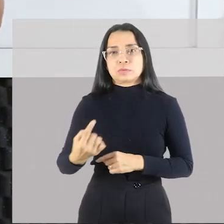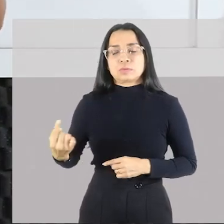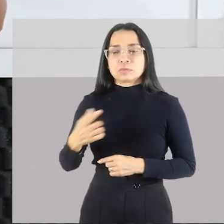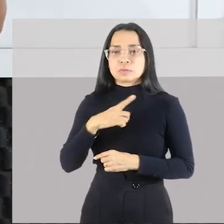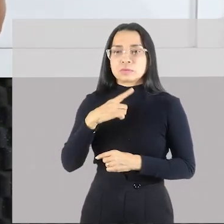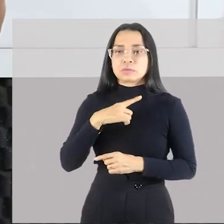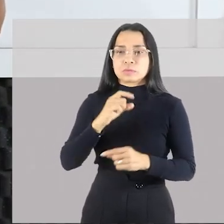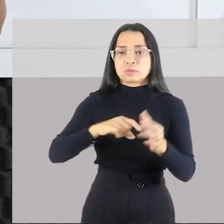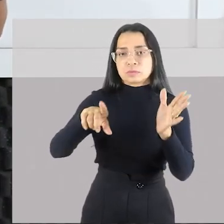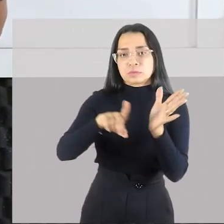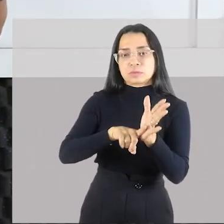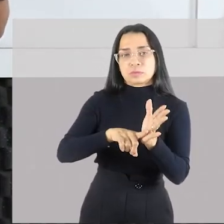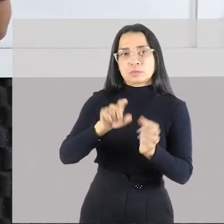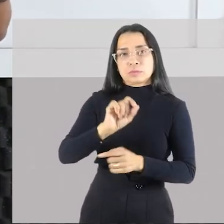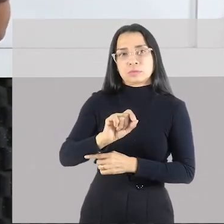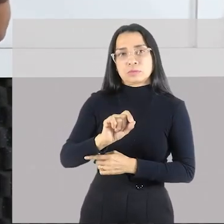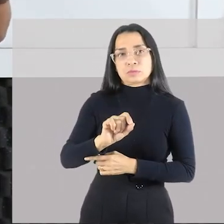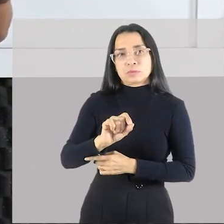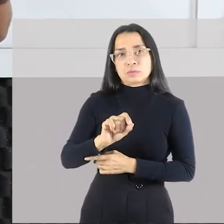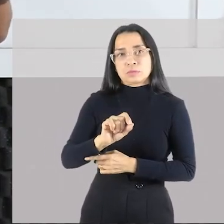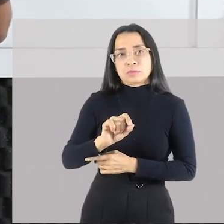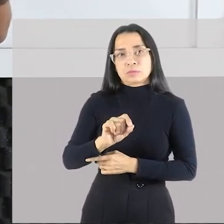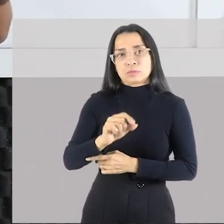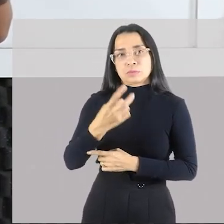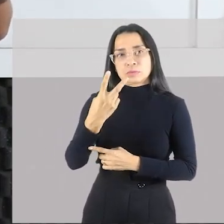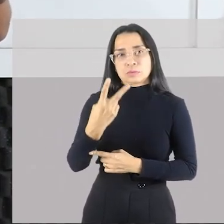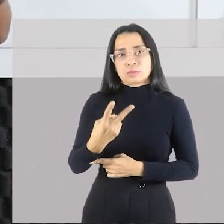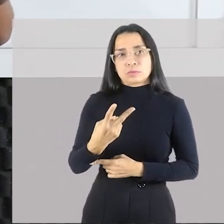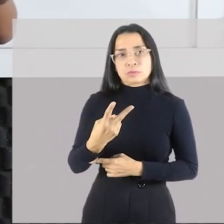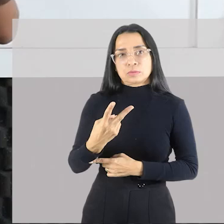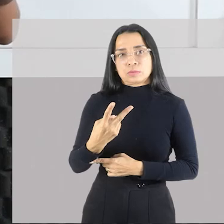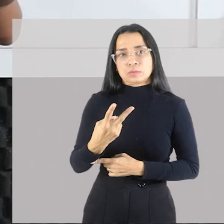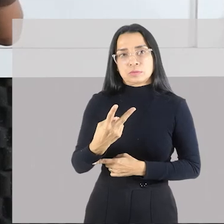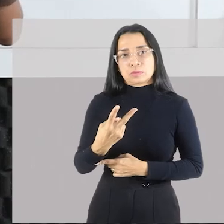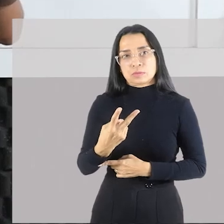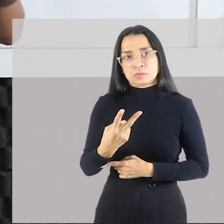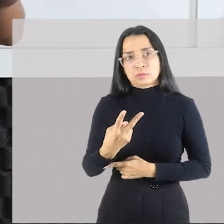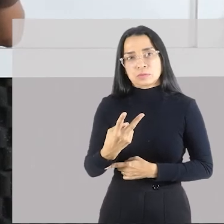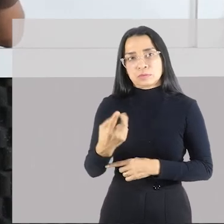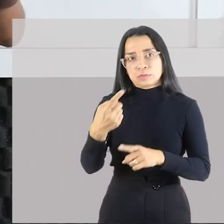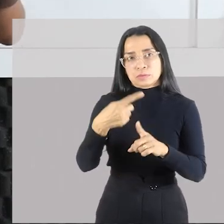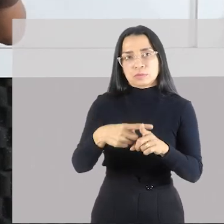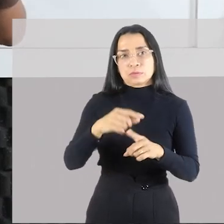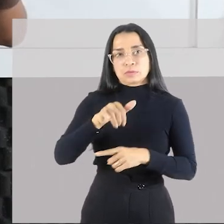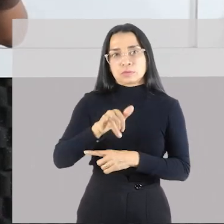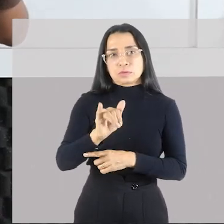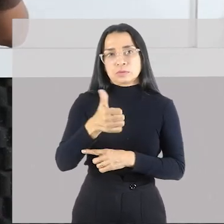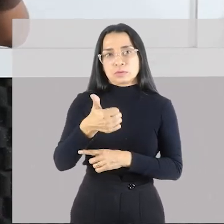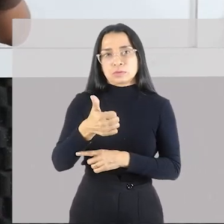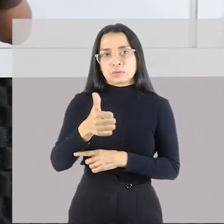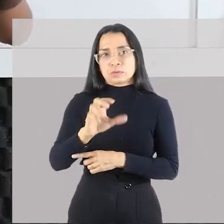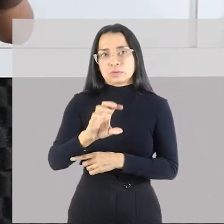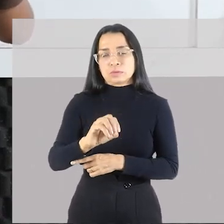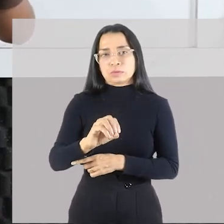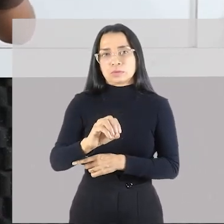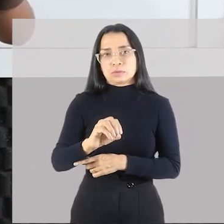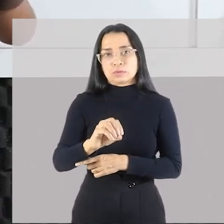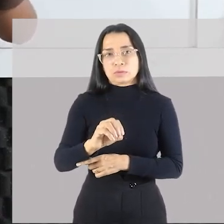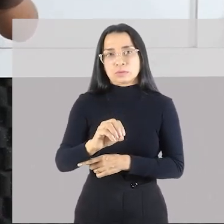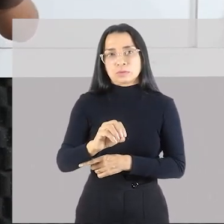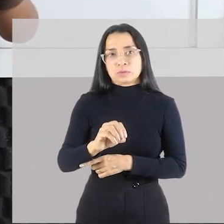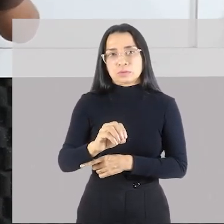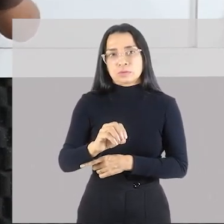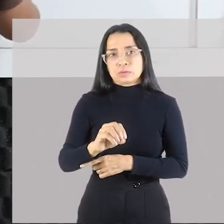nós temos menos o menos 2, mais o y, que é 10, igual